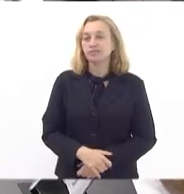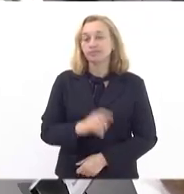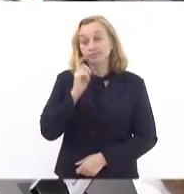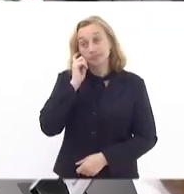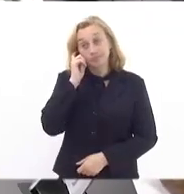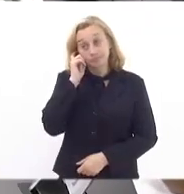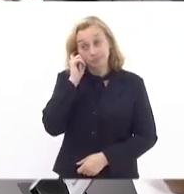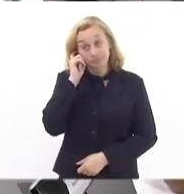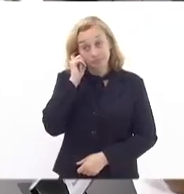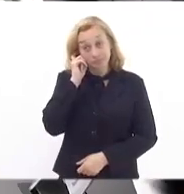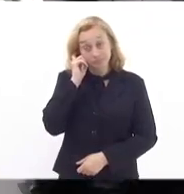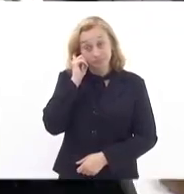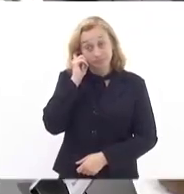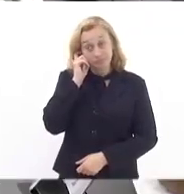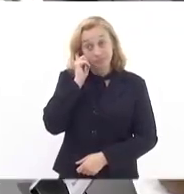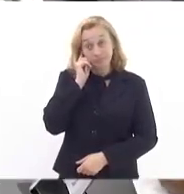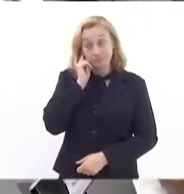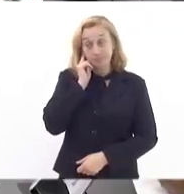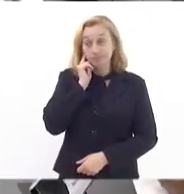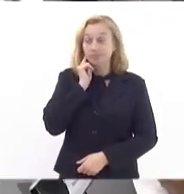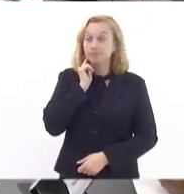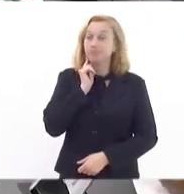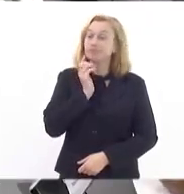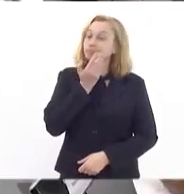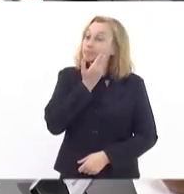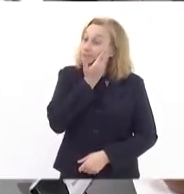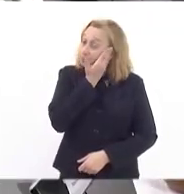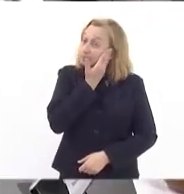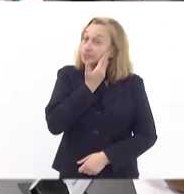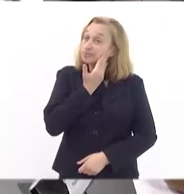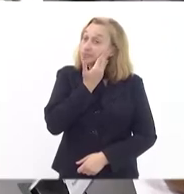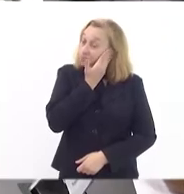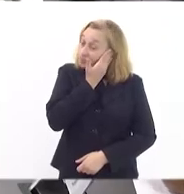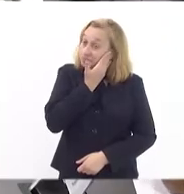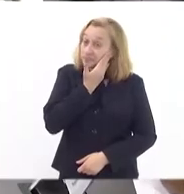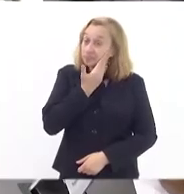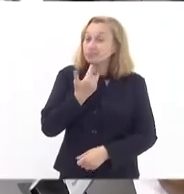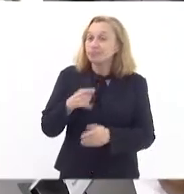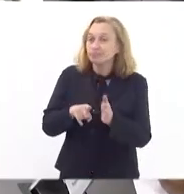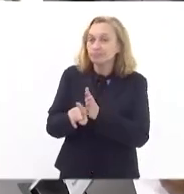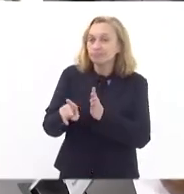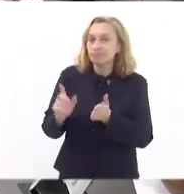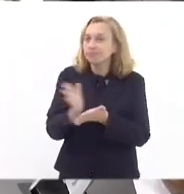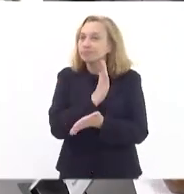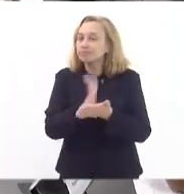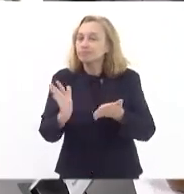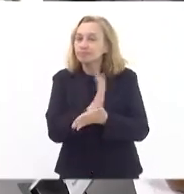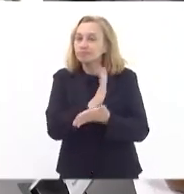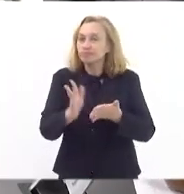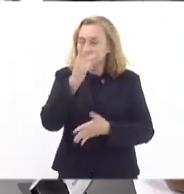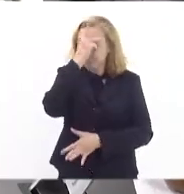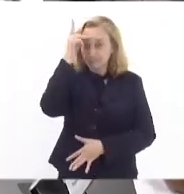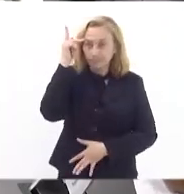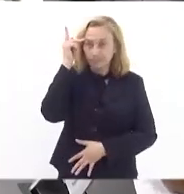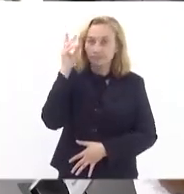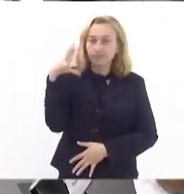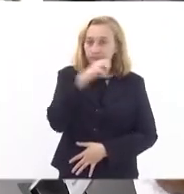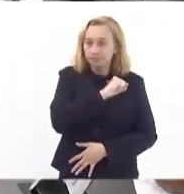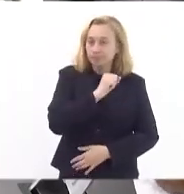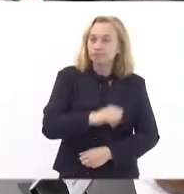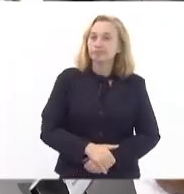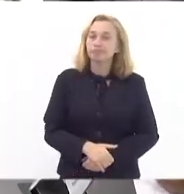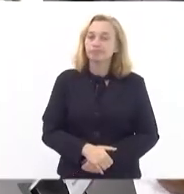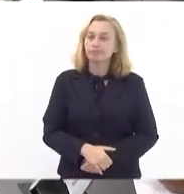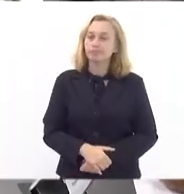voz do meu pai leva é forte fazer a perguntas algumas pessoas para se amarrar